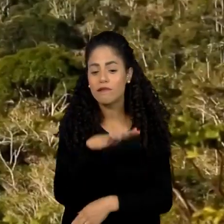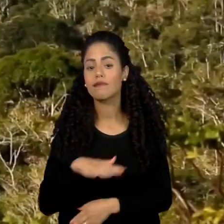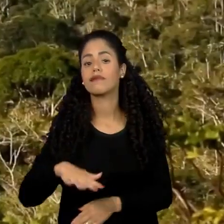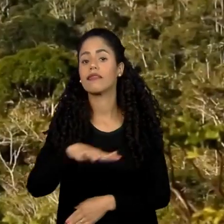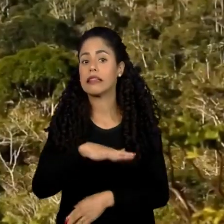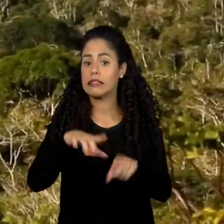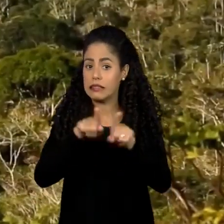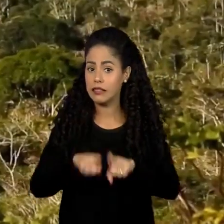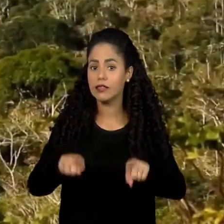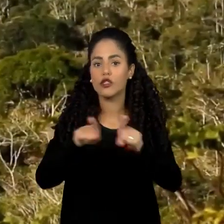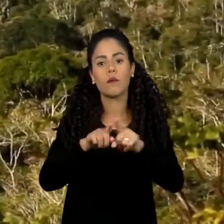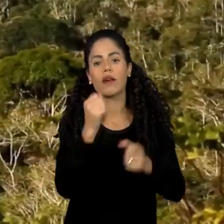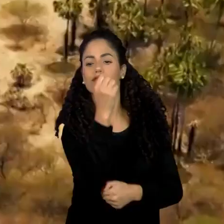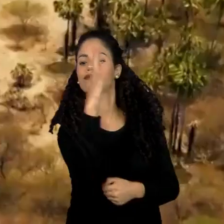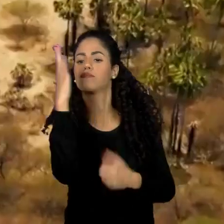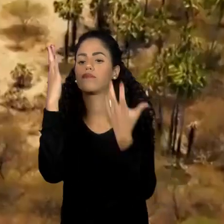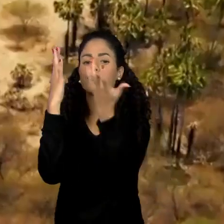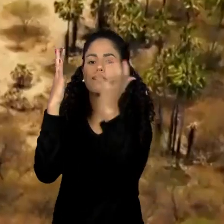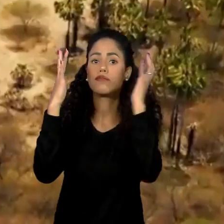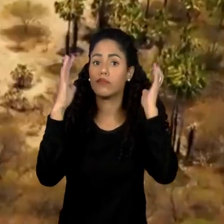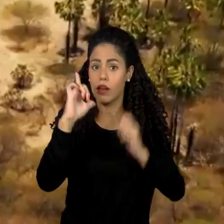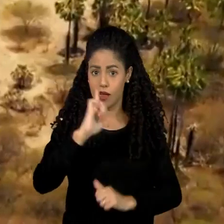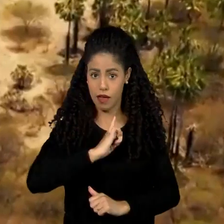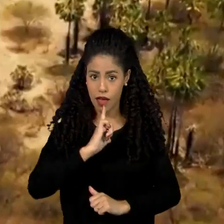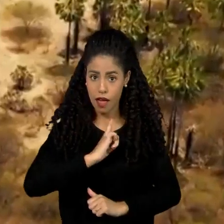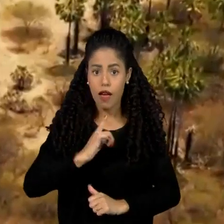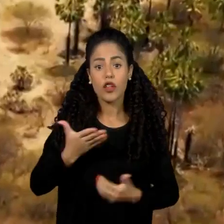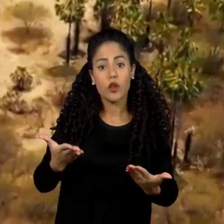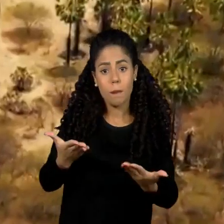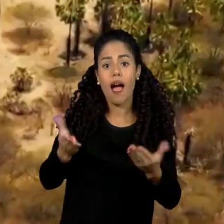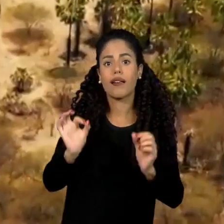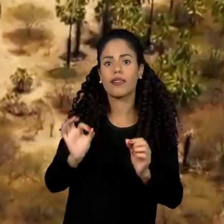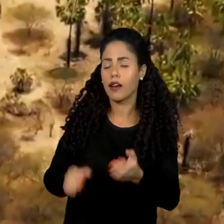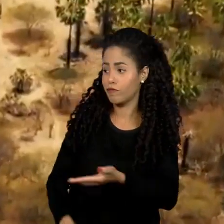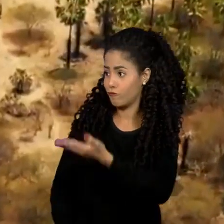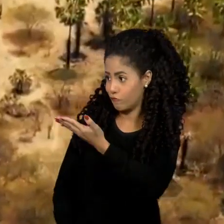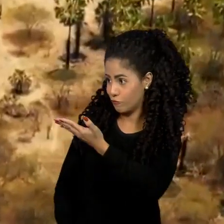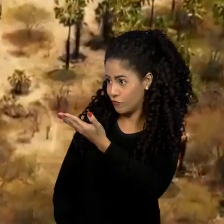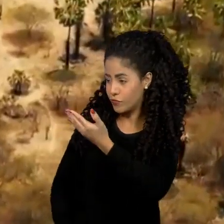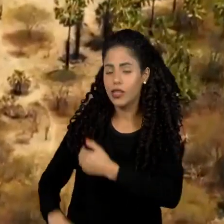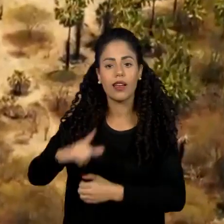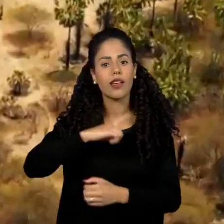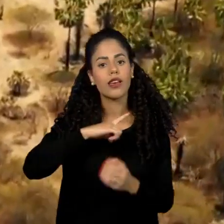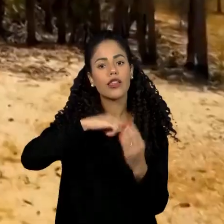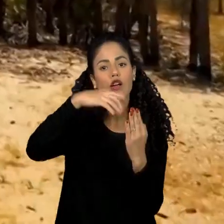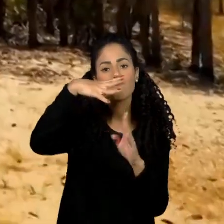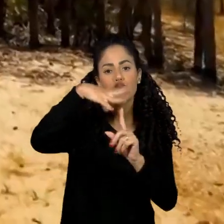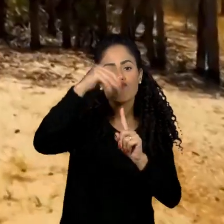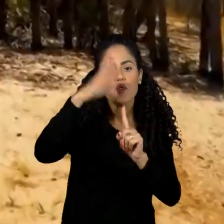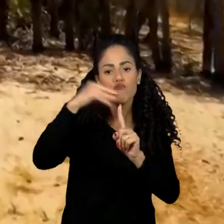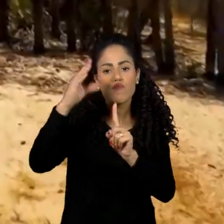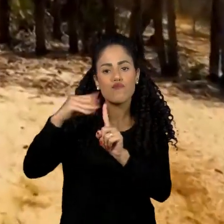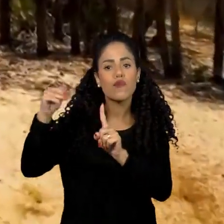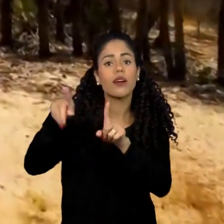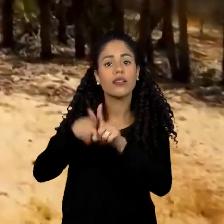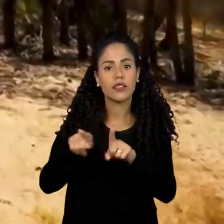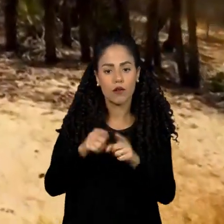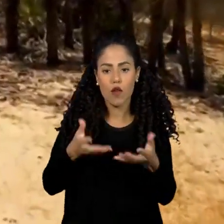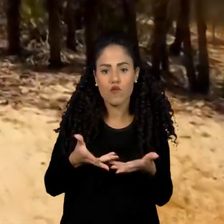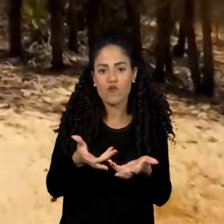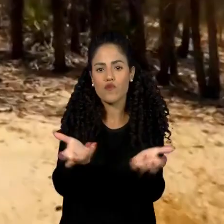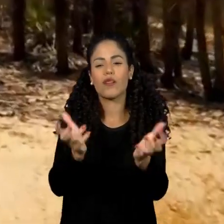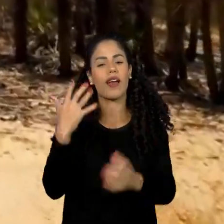é formada por florestas. As da palmeira carnaúba, que oferece palha e cera, são